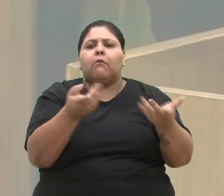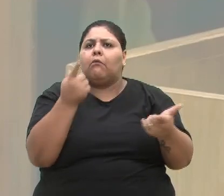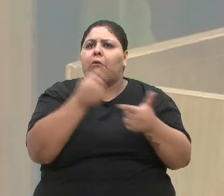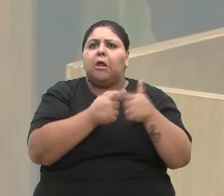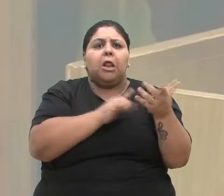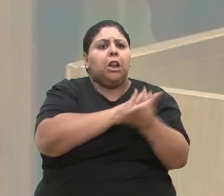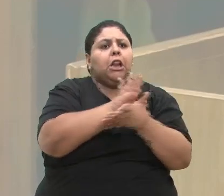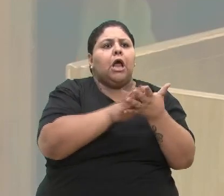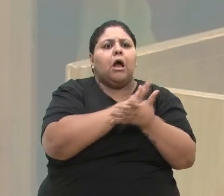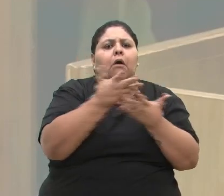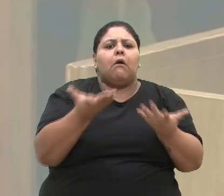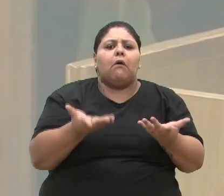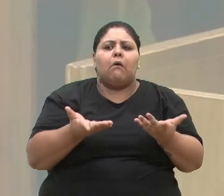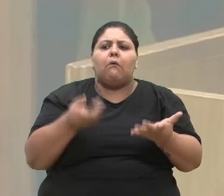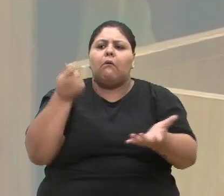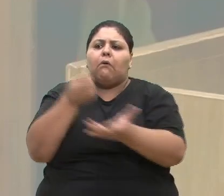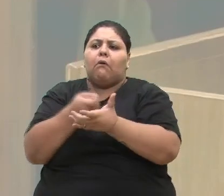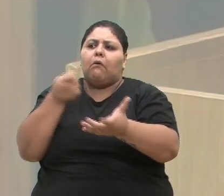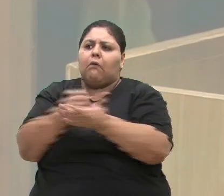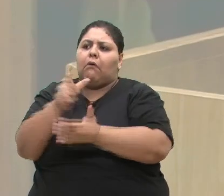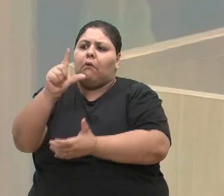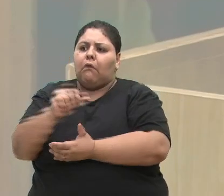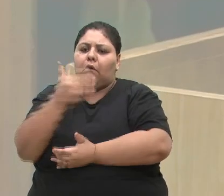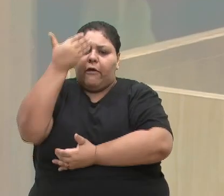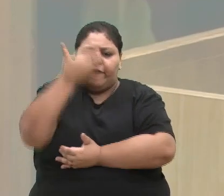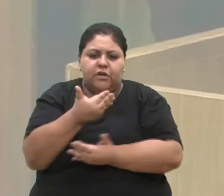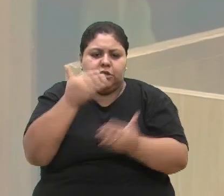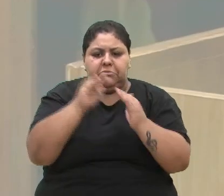dá, então vamos obrigar que no mínimo na frente das